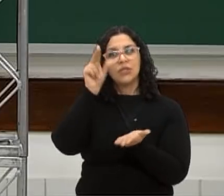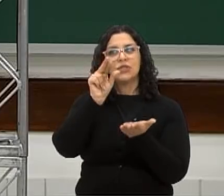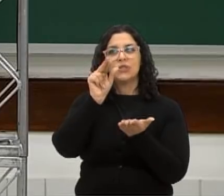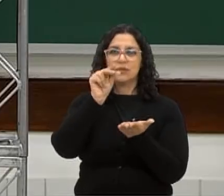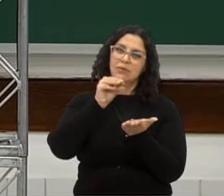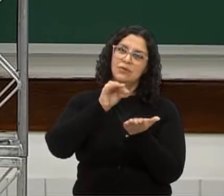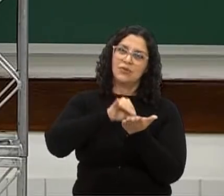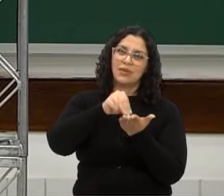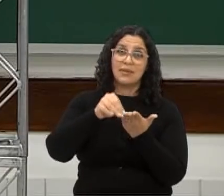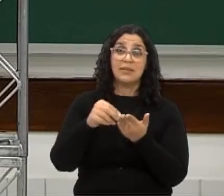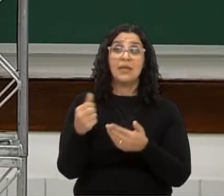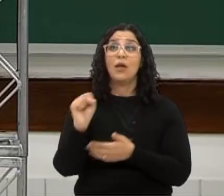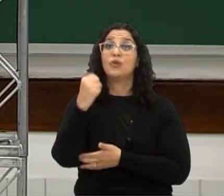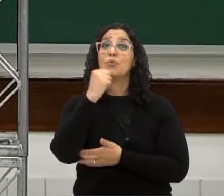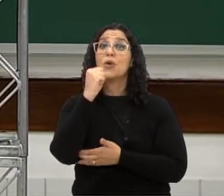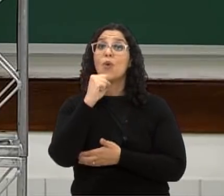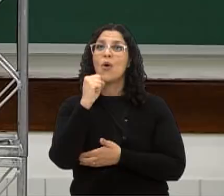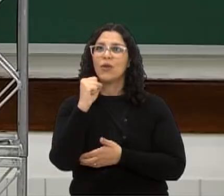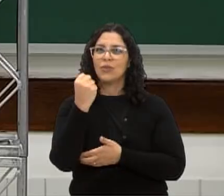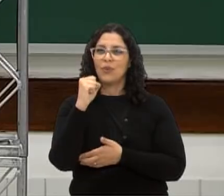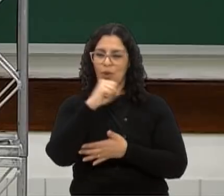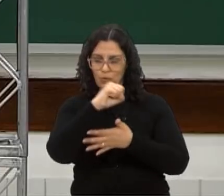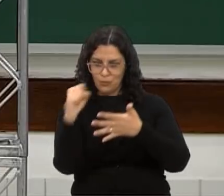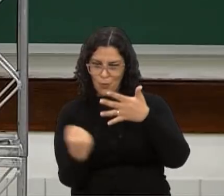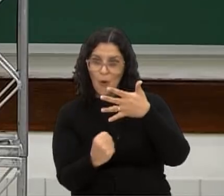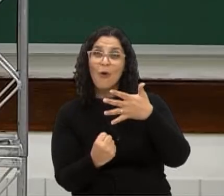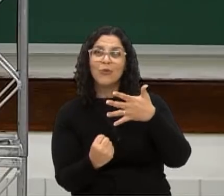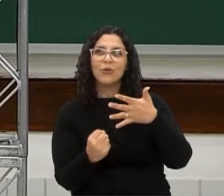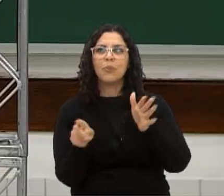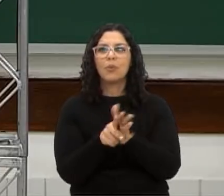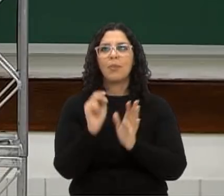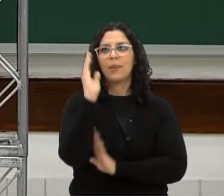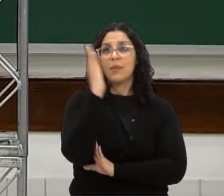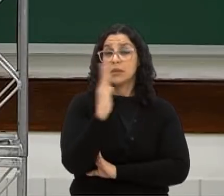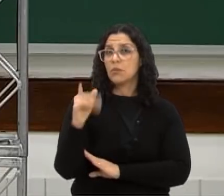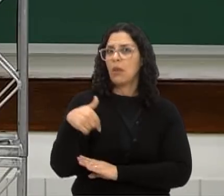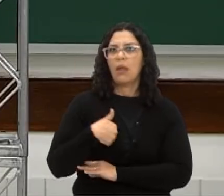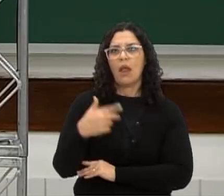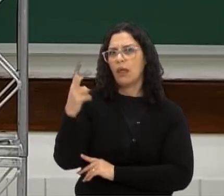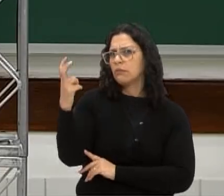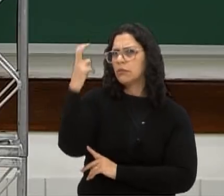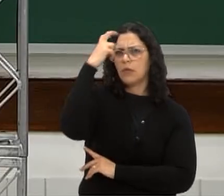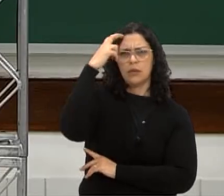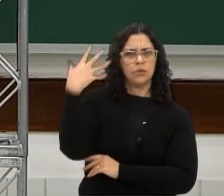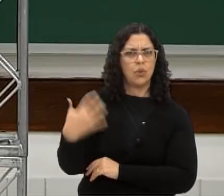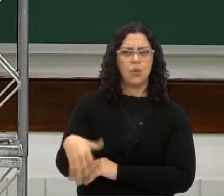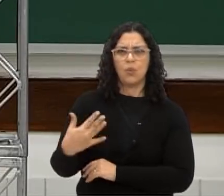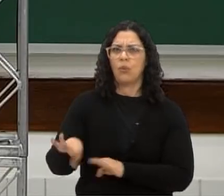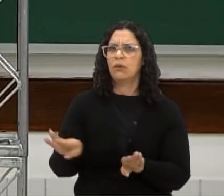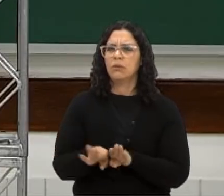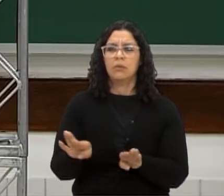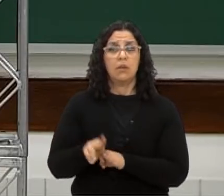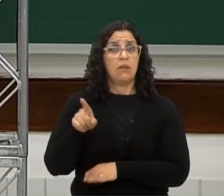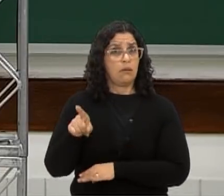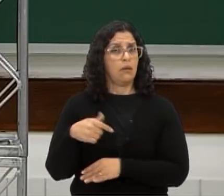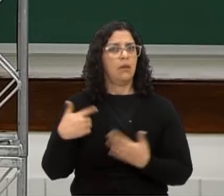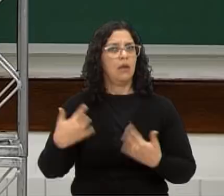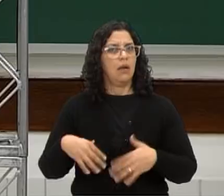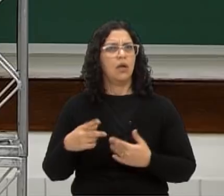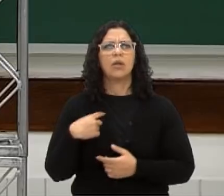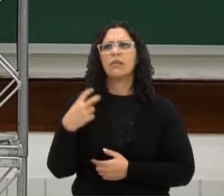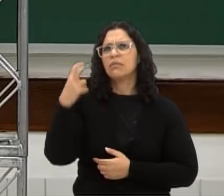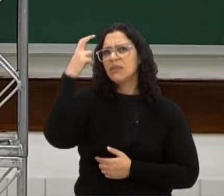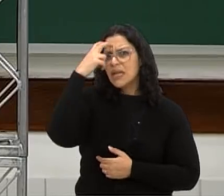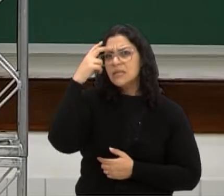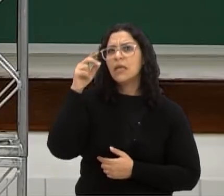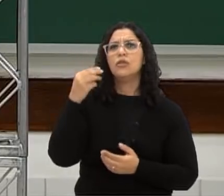além de tudo isso que tem no currículo dele de experiência, ele é um cara assim, muito inteligente, né? E muito